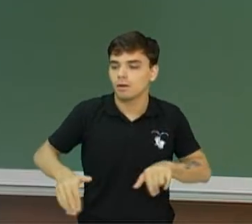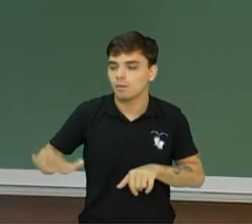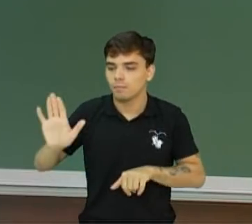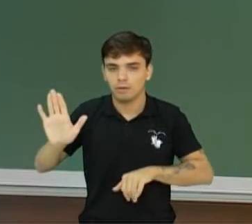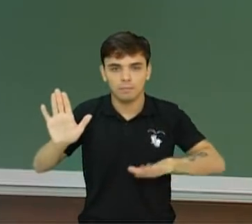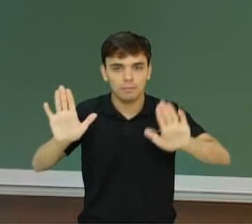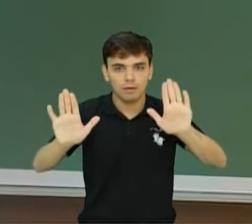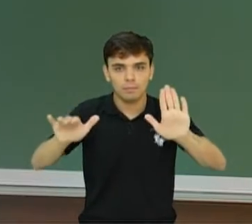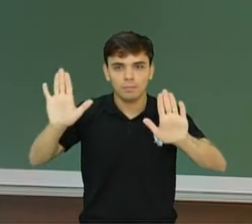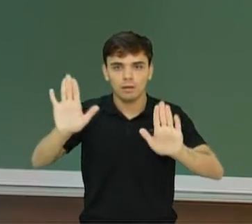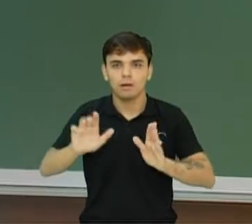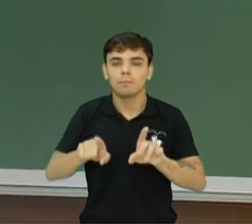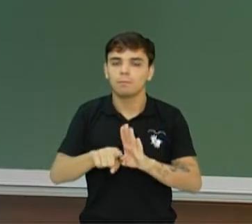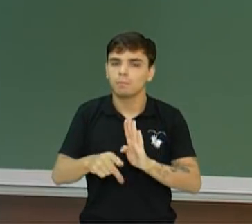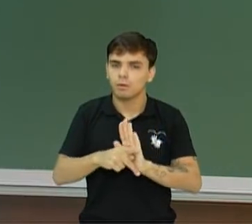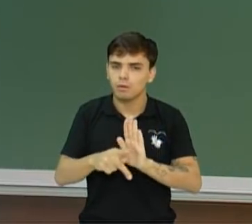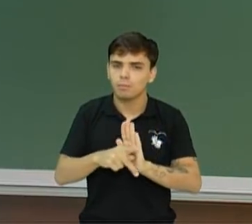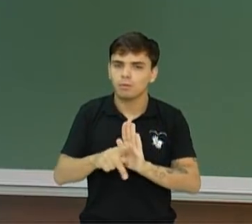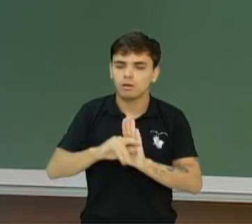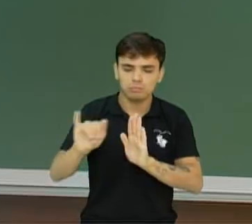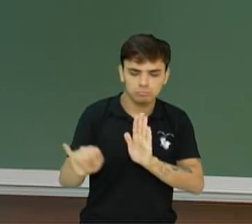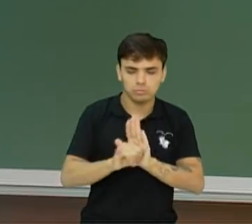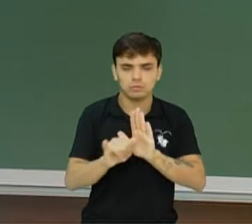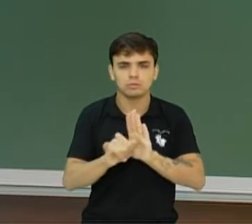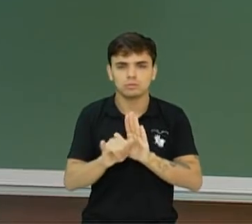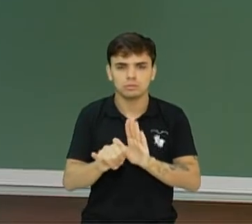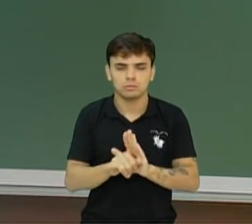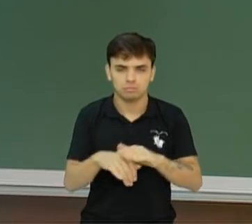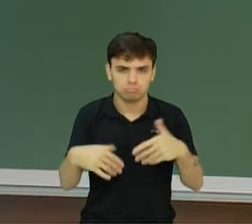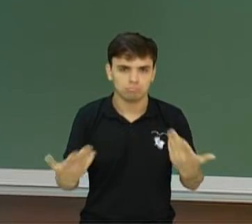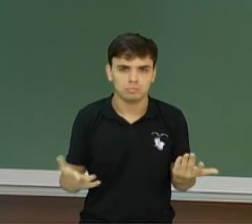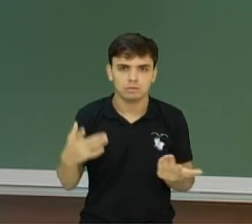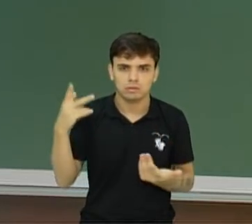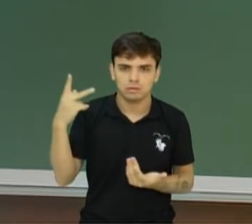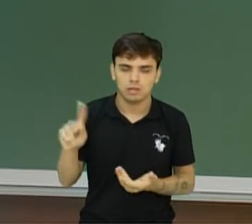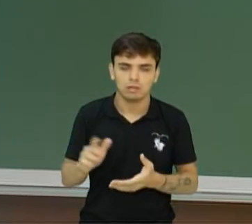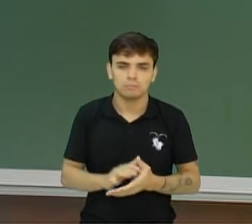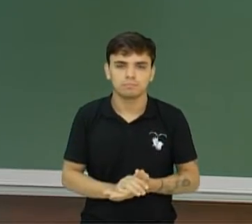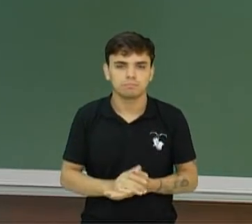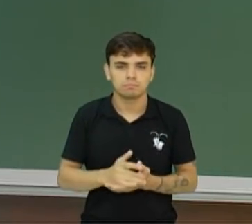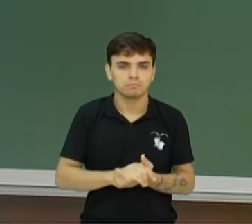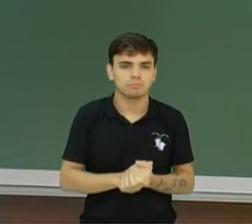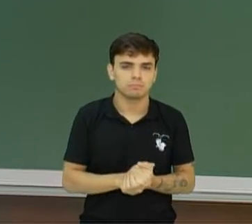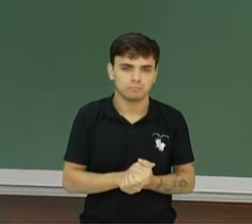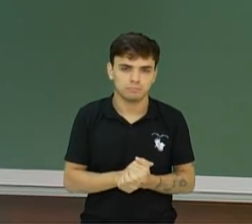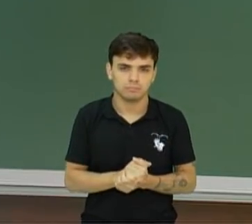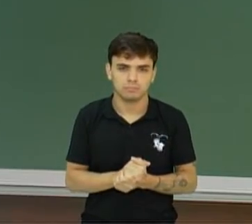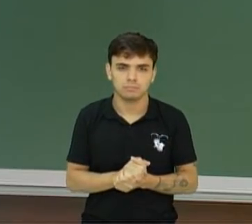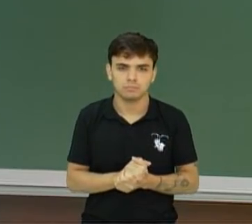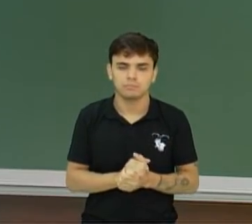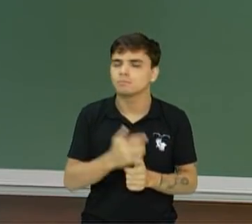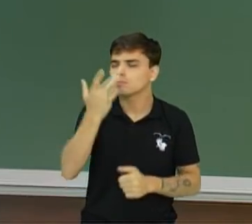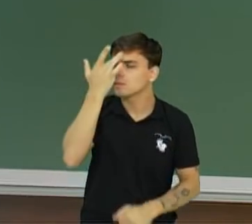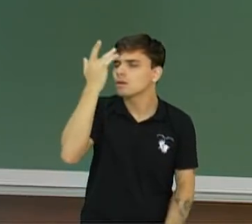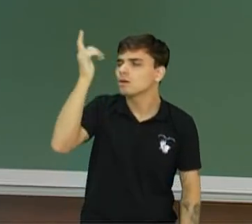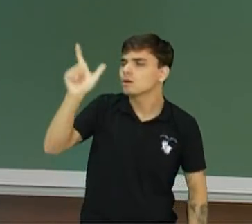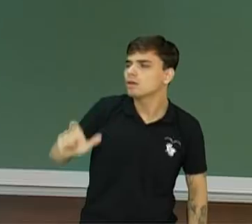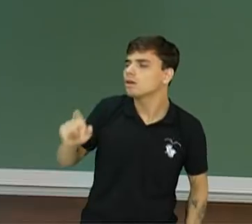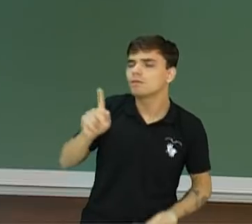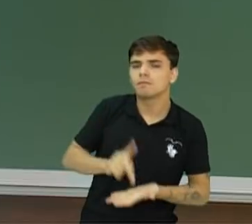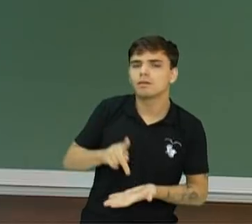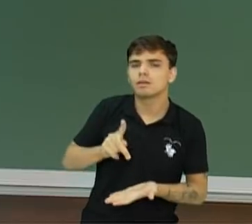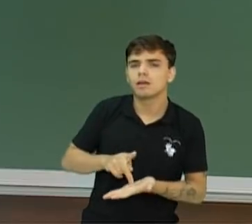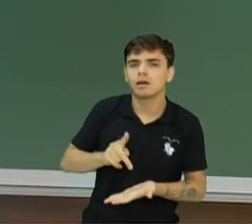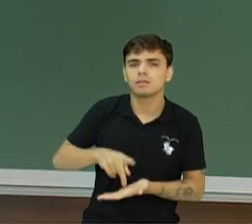tem muitas histórias sobre quem realmente foi o modelo do Leonardo. Alguns historiadores dizem que foi o